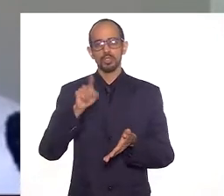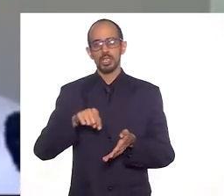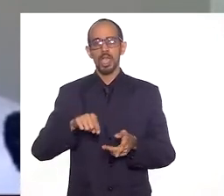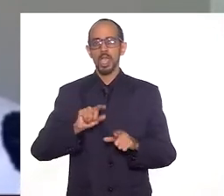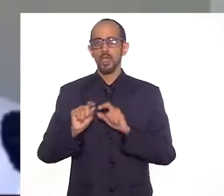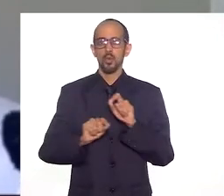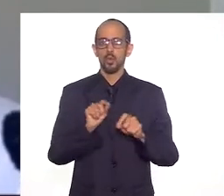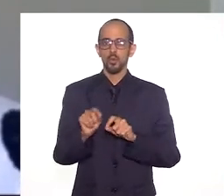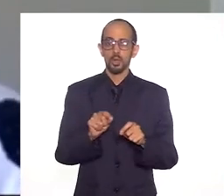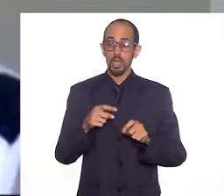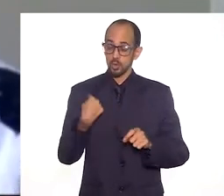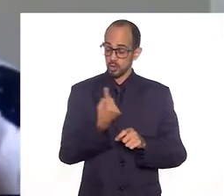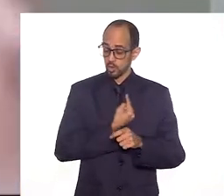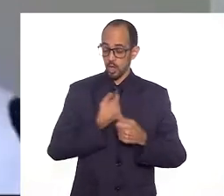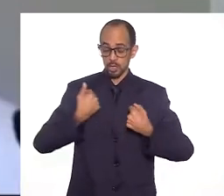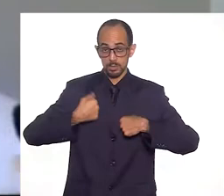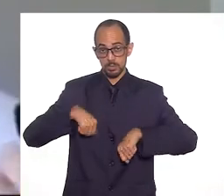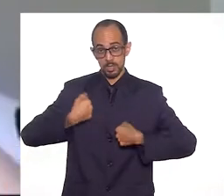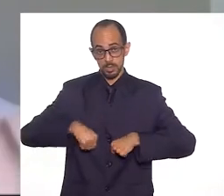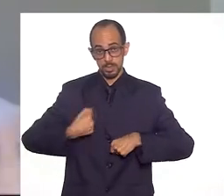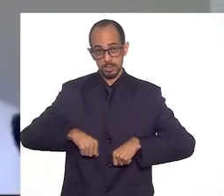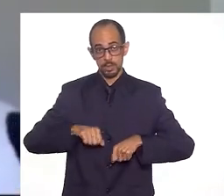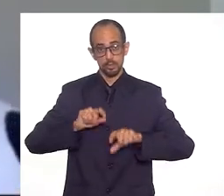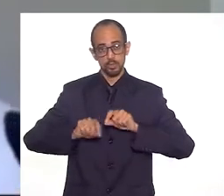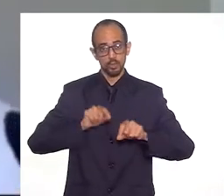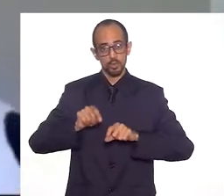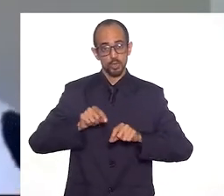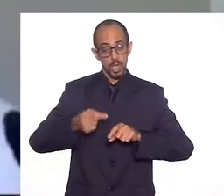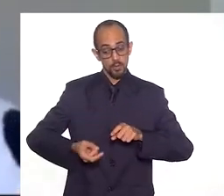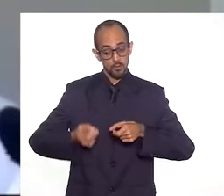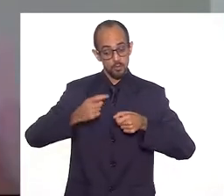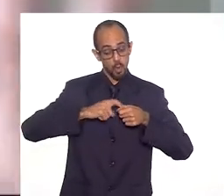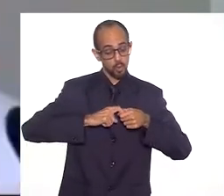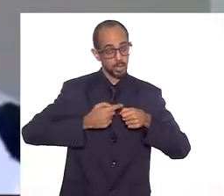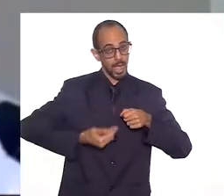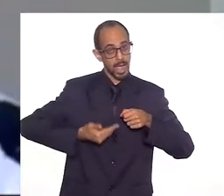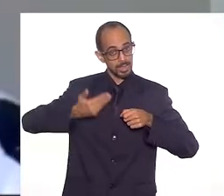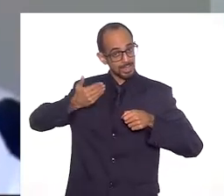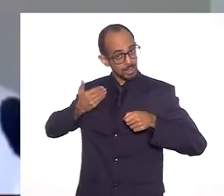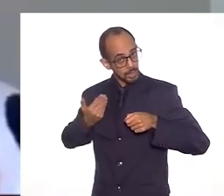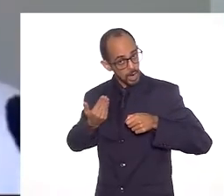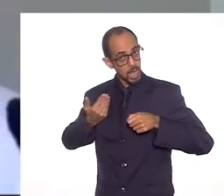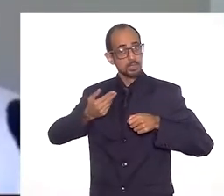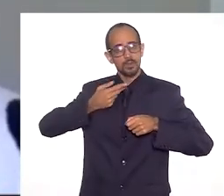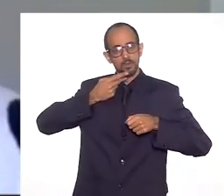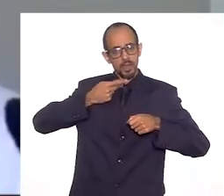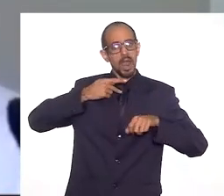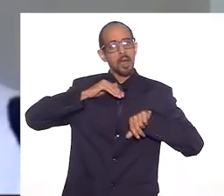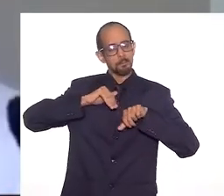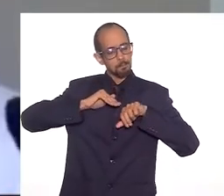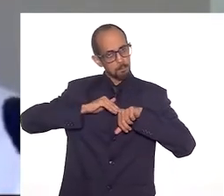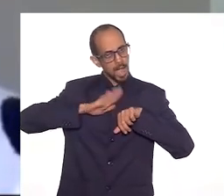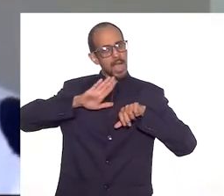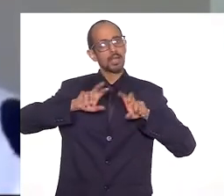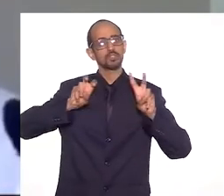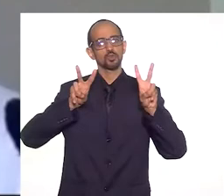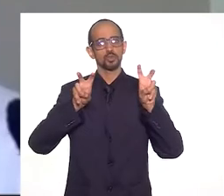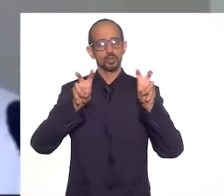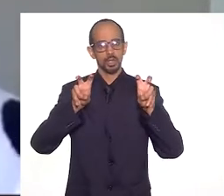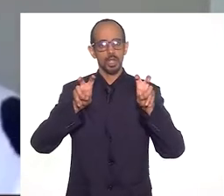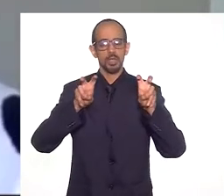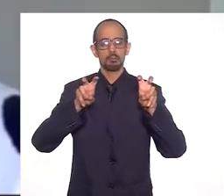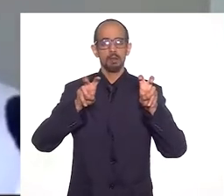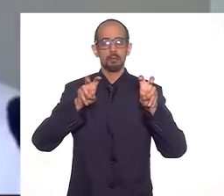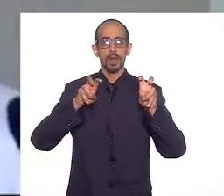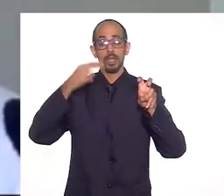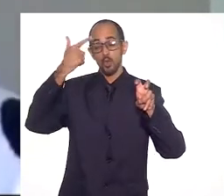máxima que eu tenho dito, né, de que a gente precisa dar um passinho para trás, falar sobre mais sobre o tema e fazer